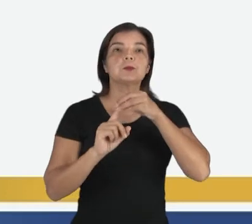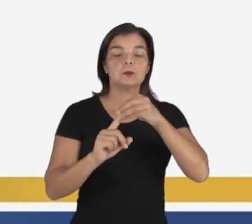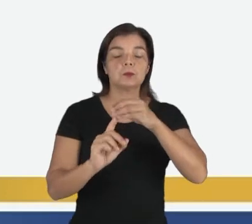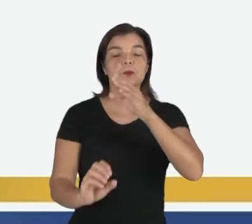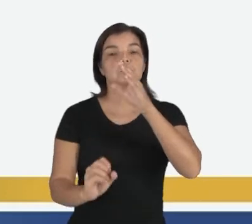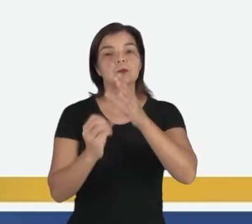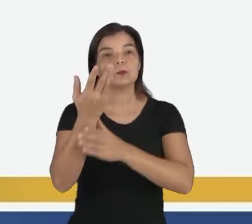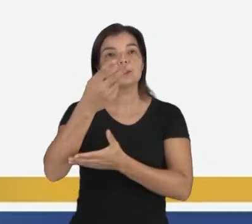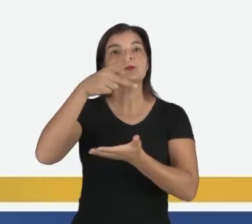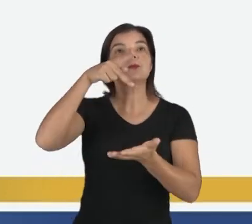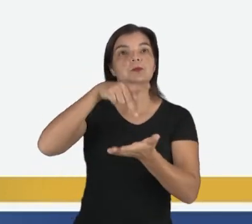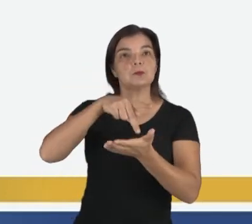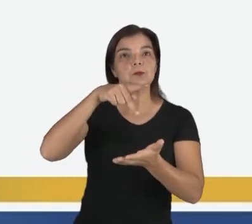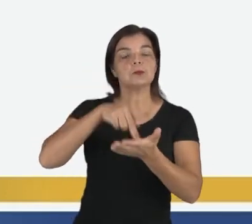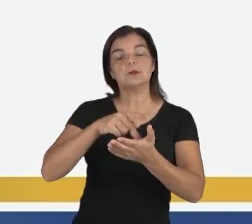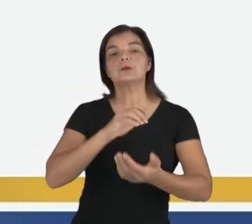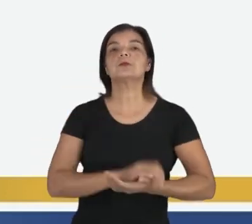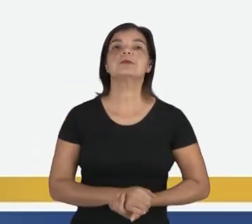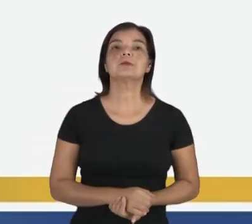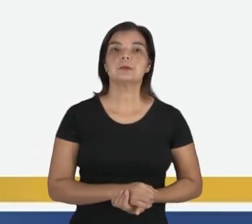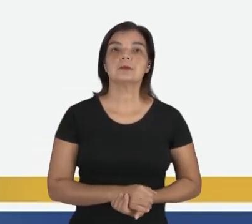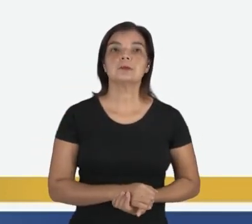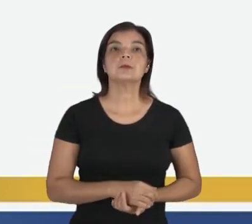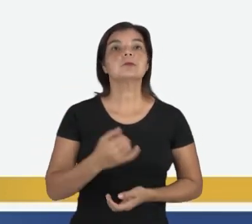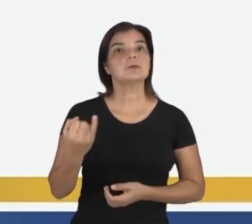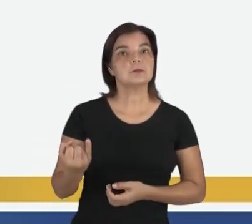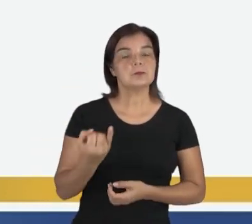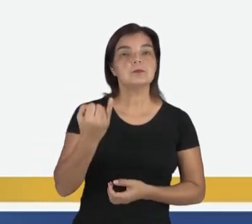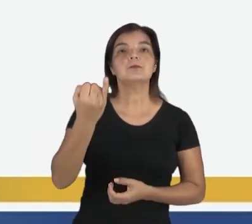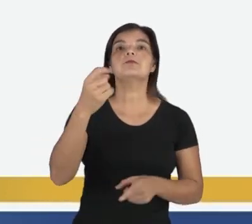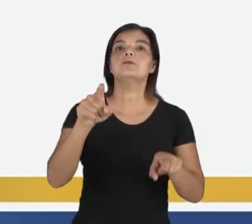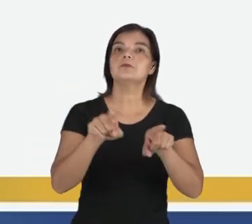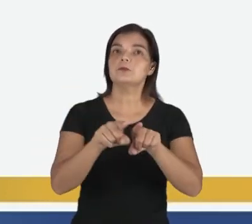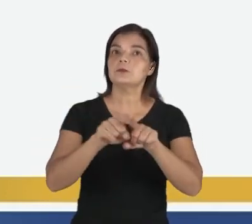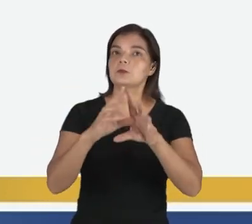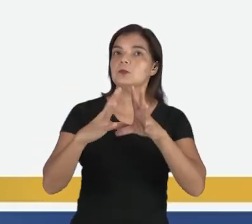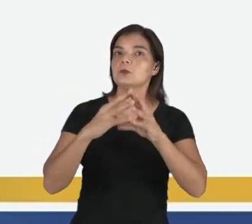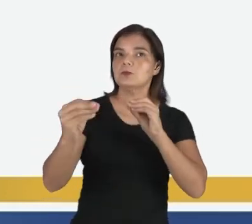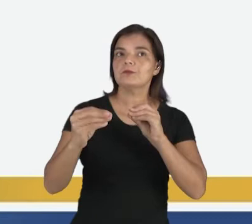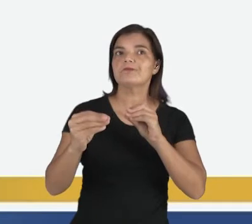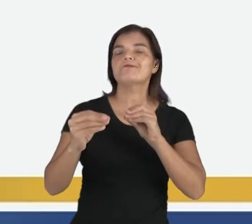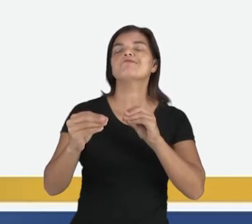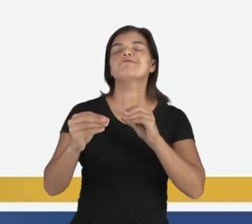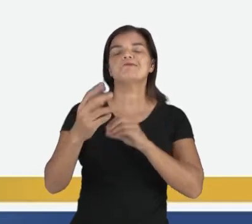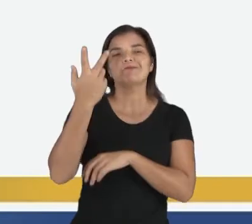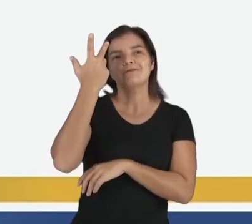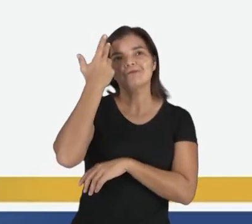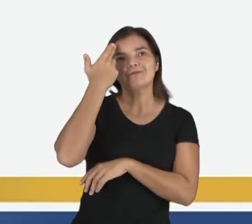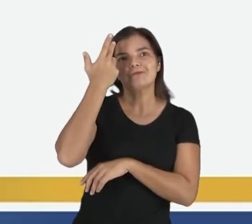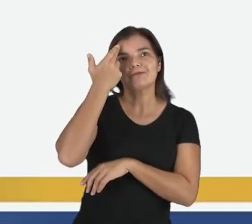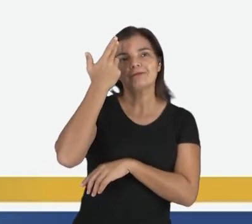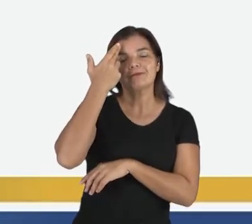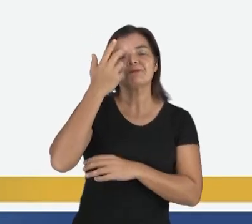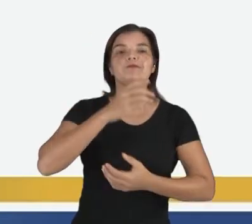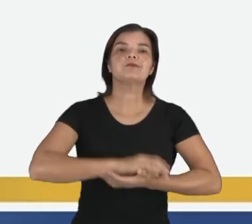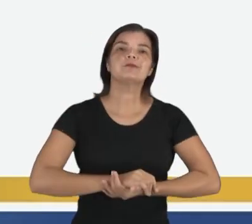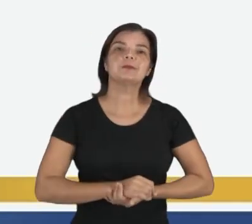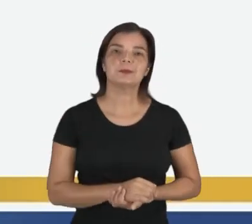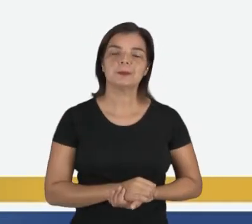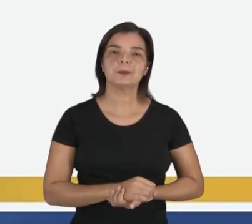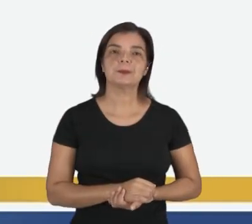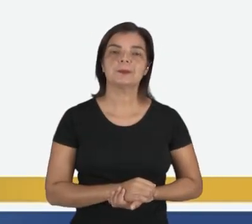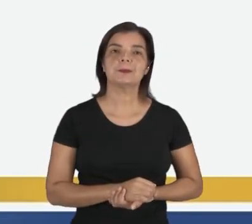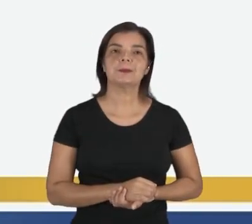breve e objetiva. Os fatos devem ser reais, verdadeiros e importantes, que fogem do